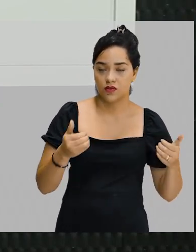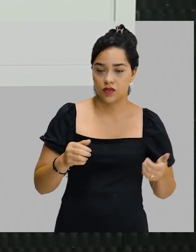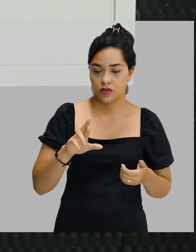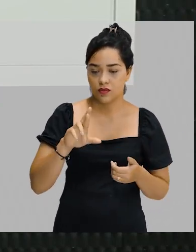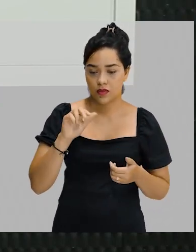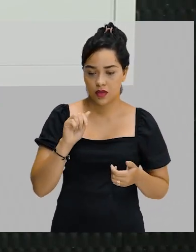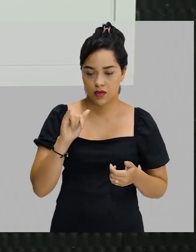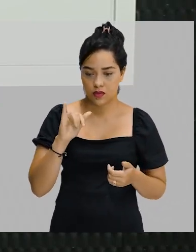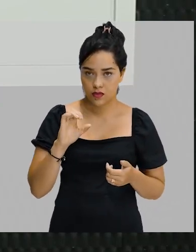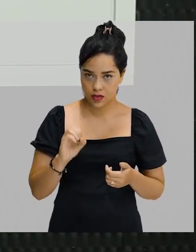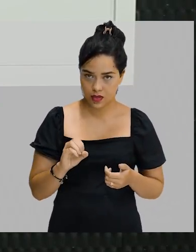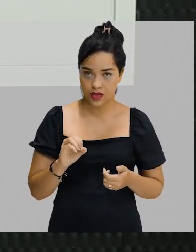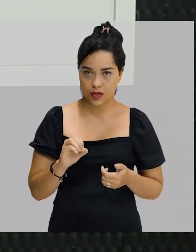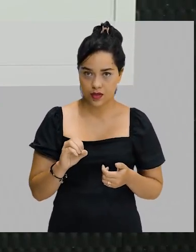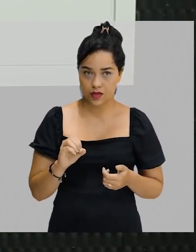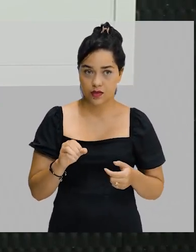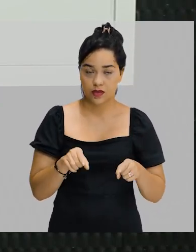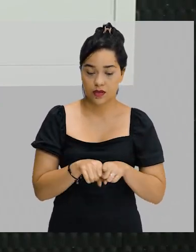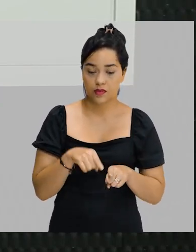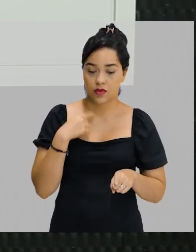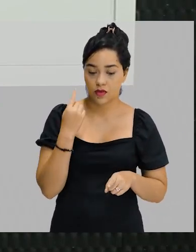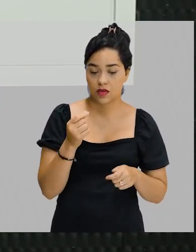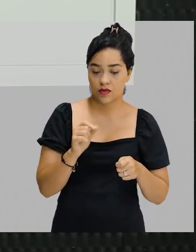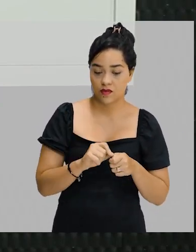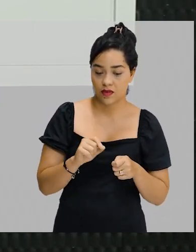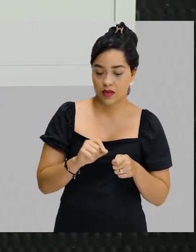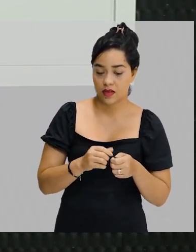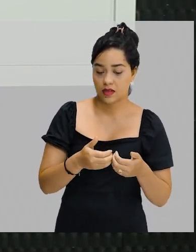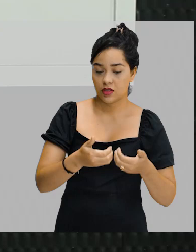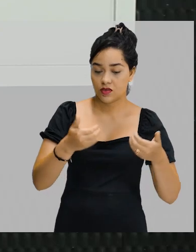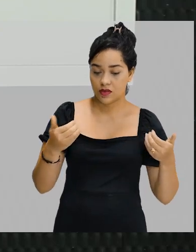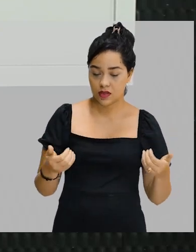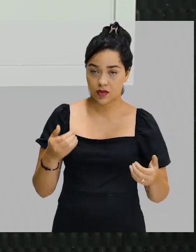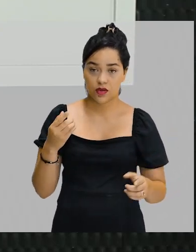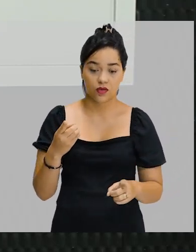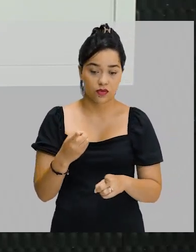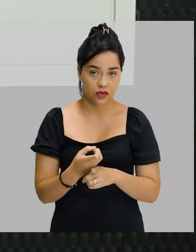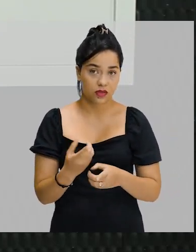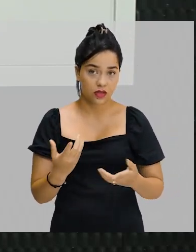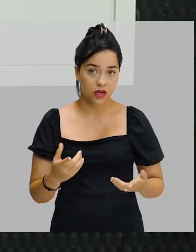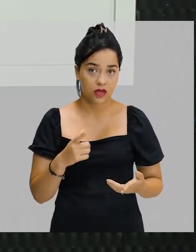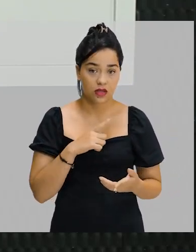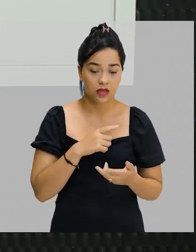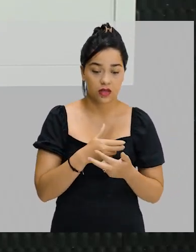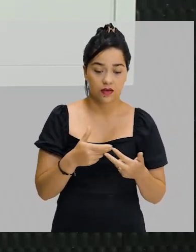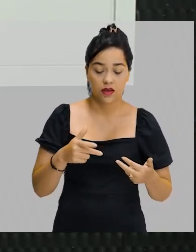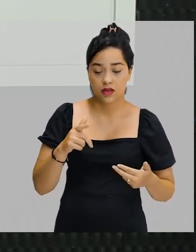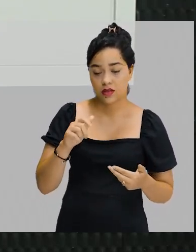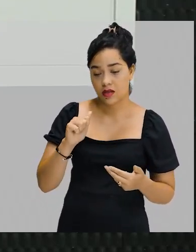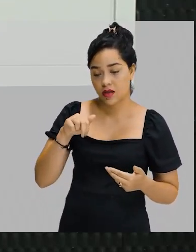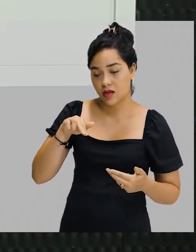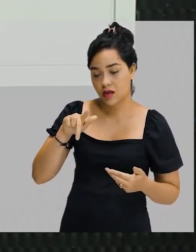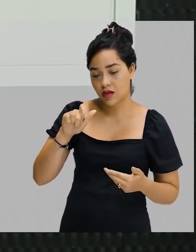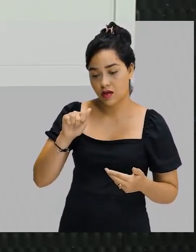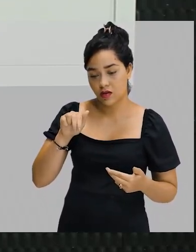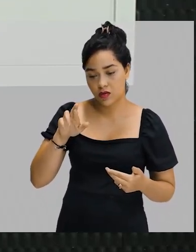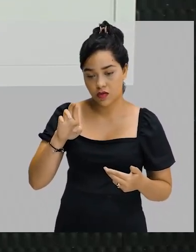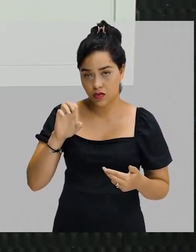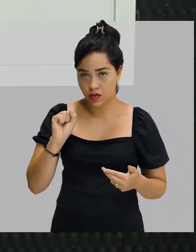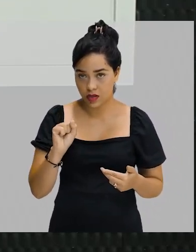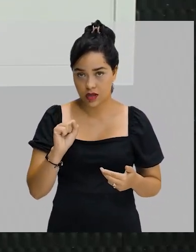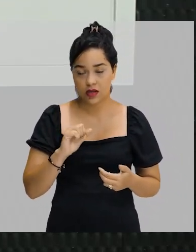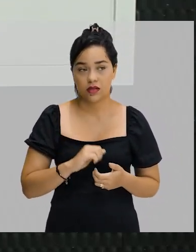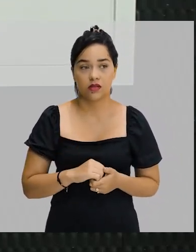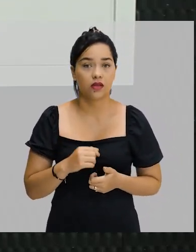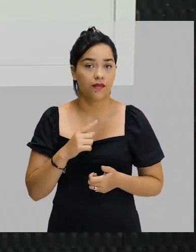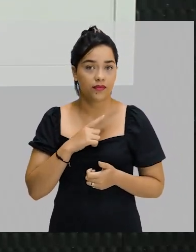raio, e quando a gente faz essa divisão pelo raio, nós vamos encontrar as grandezas angulares. Né? Então